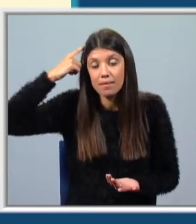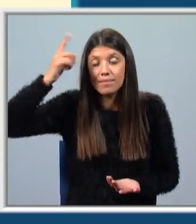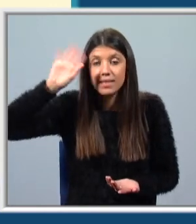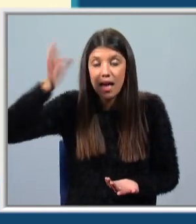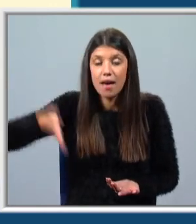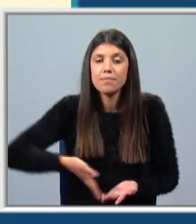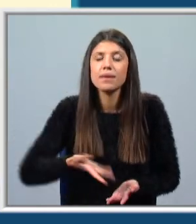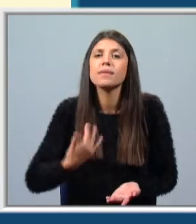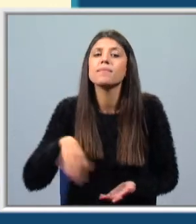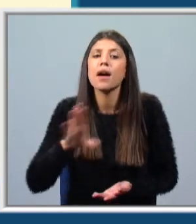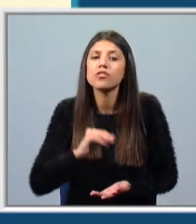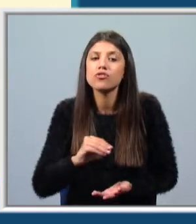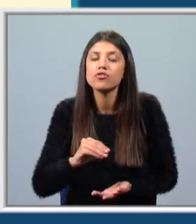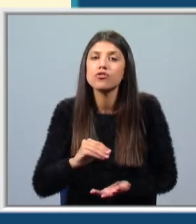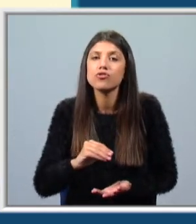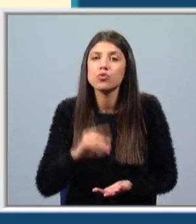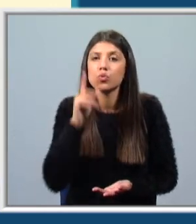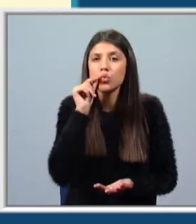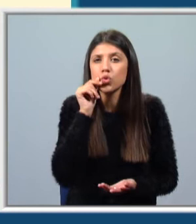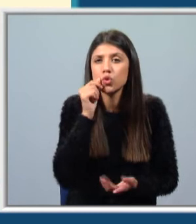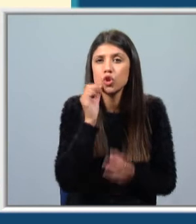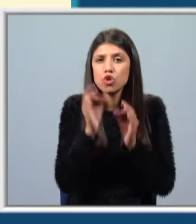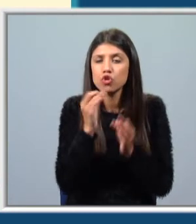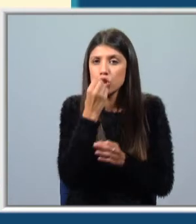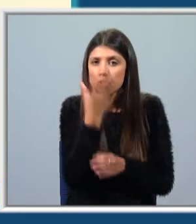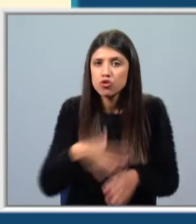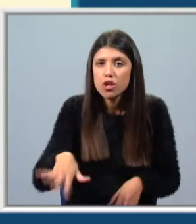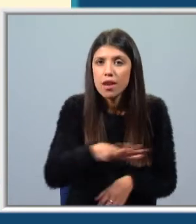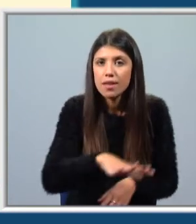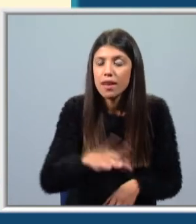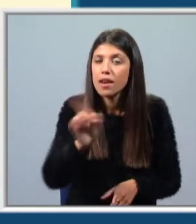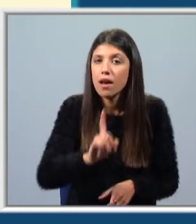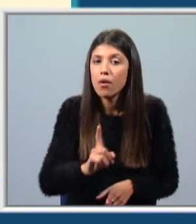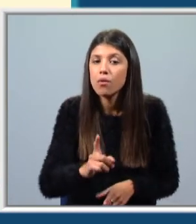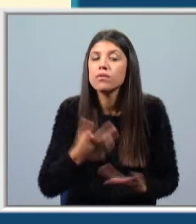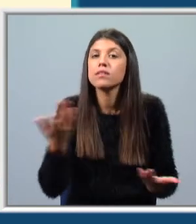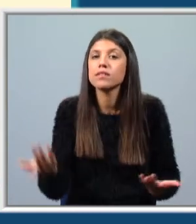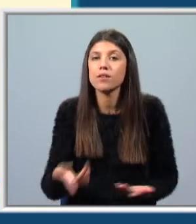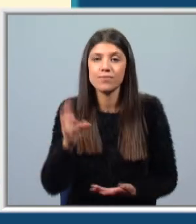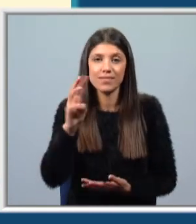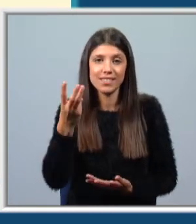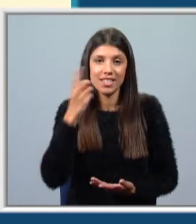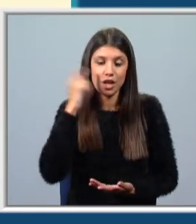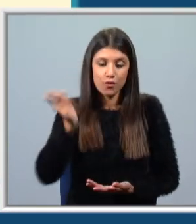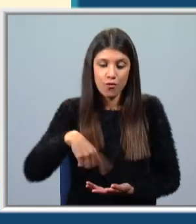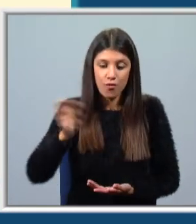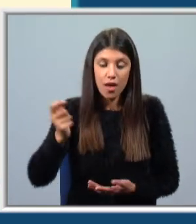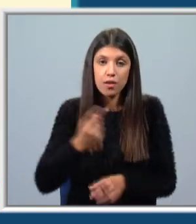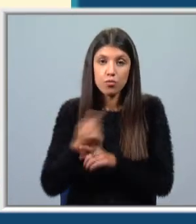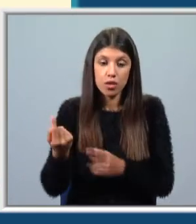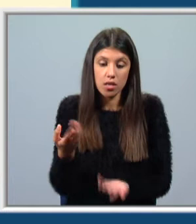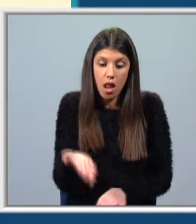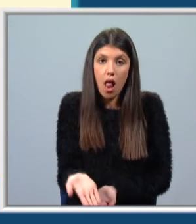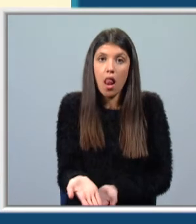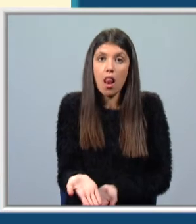E mais, seria o jardineiro? Não? Então, as fadas. Porquê? Porque elas estavam lá